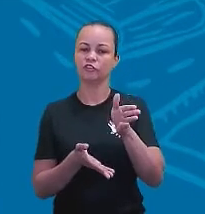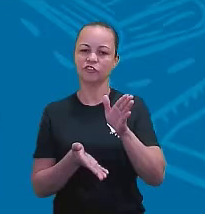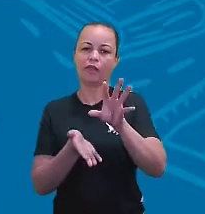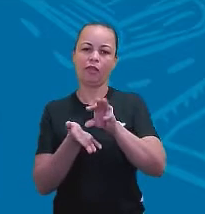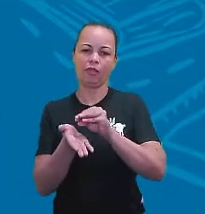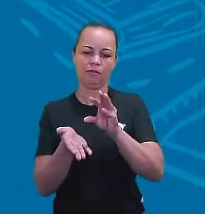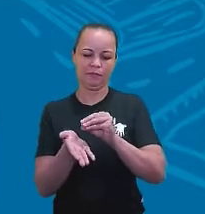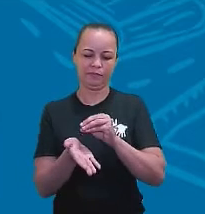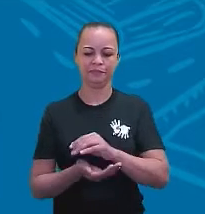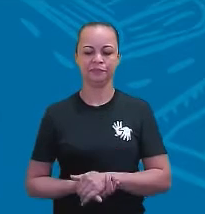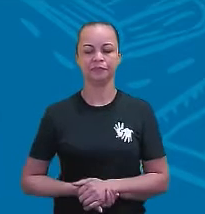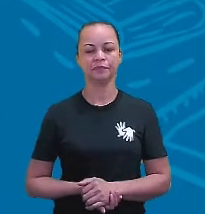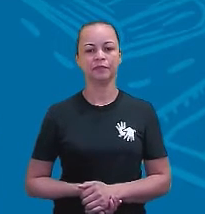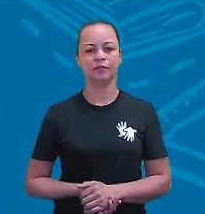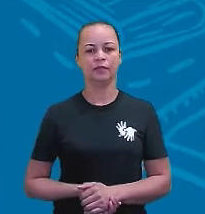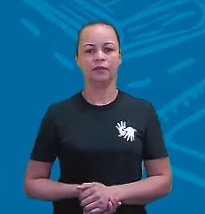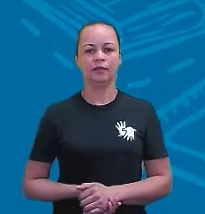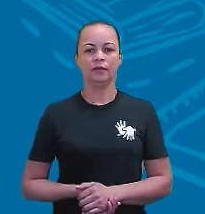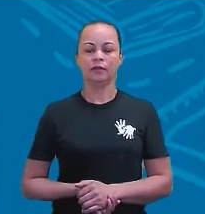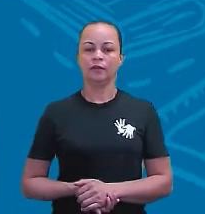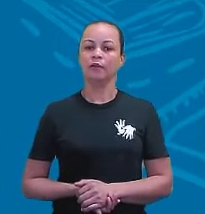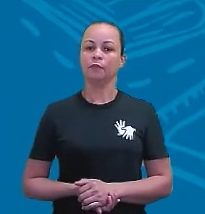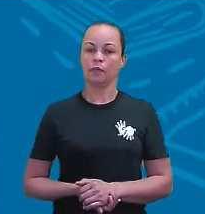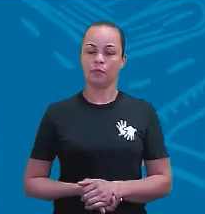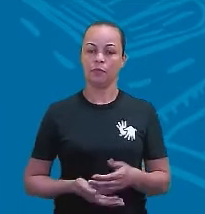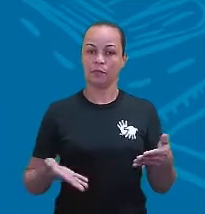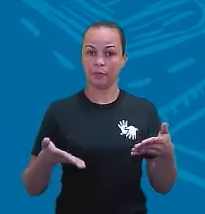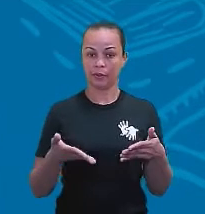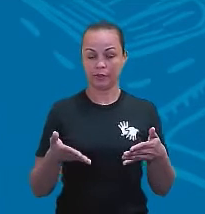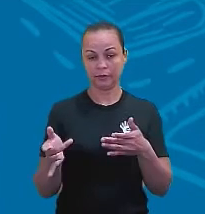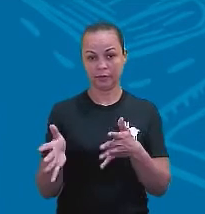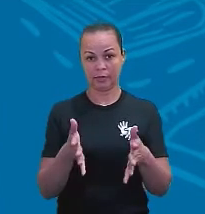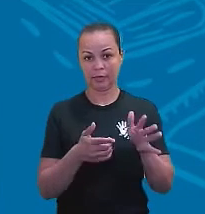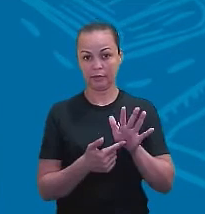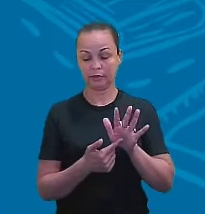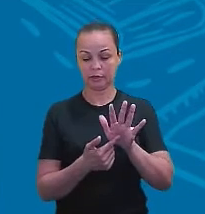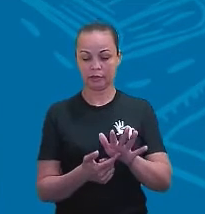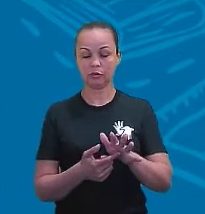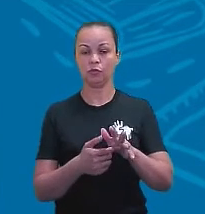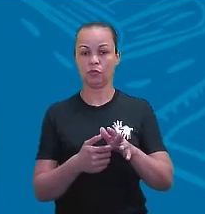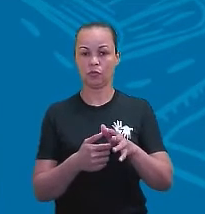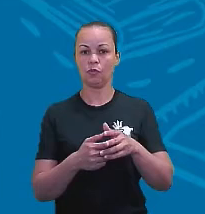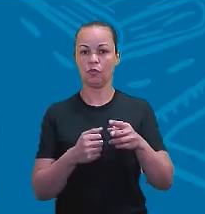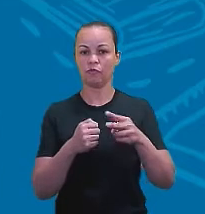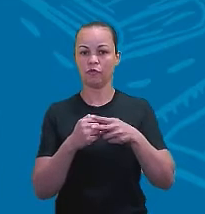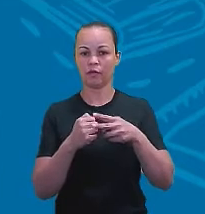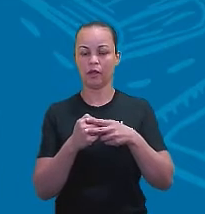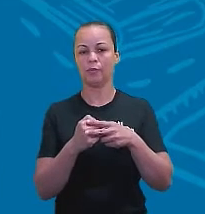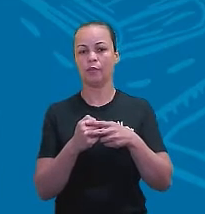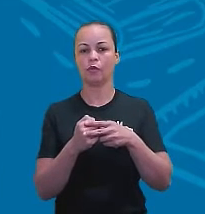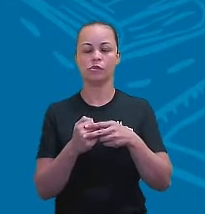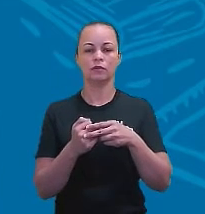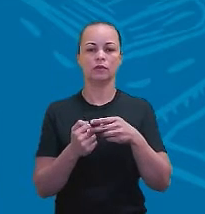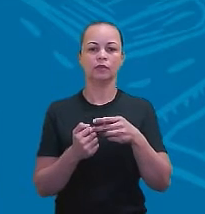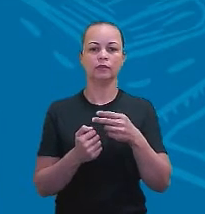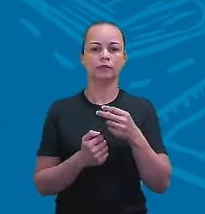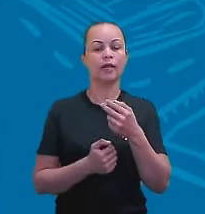anotações. Bom, presente é o simple present da língua inglesa, tá? Que é o presente